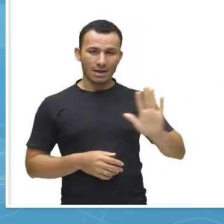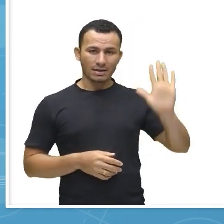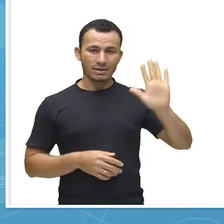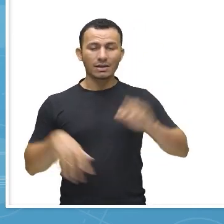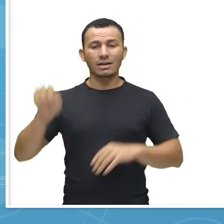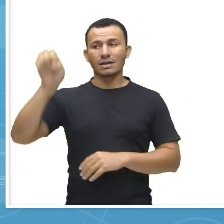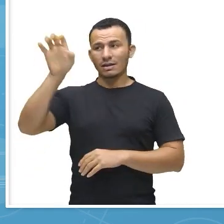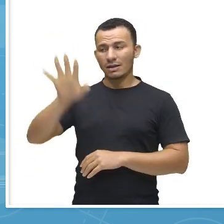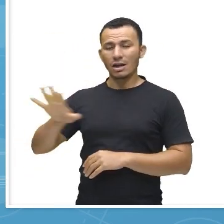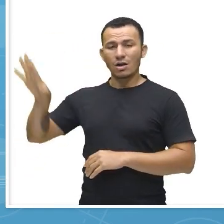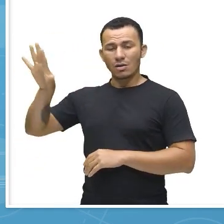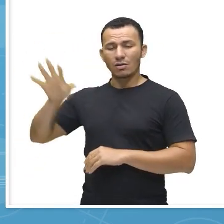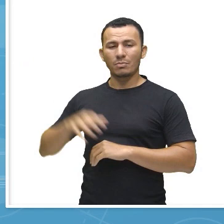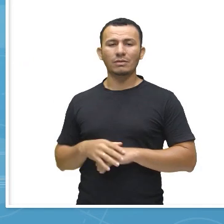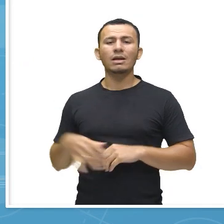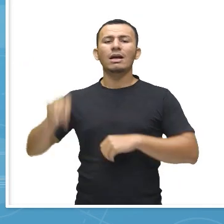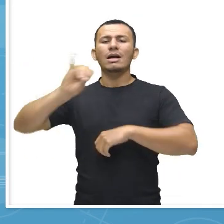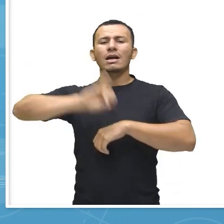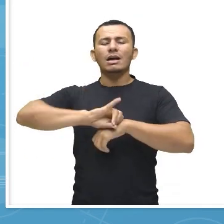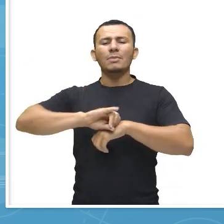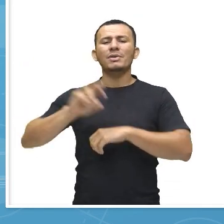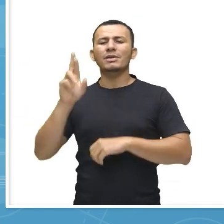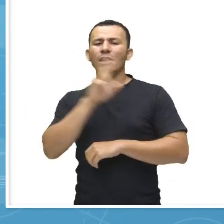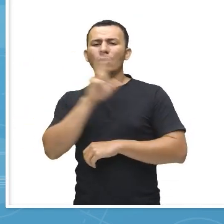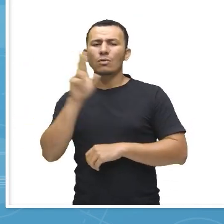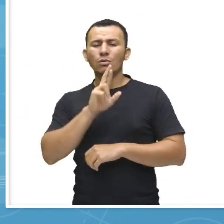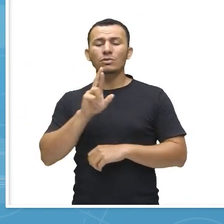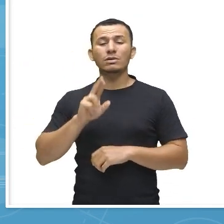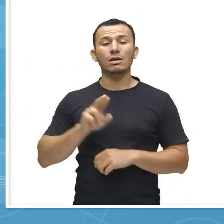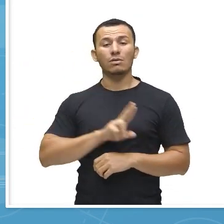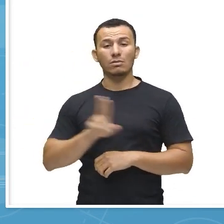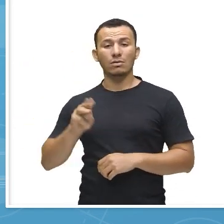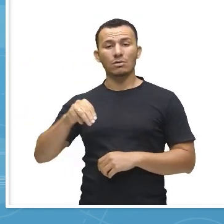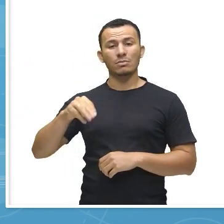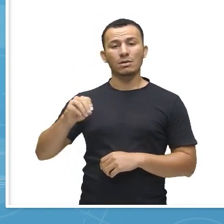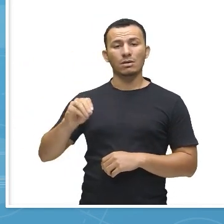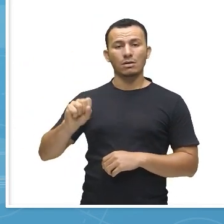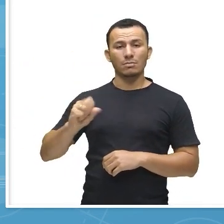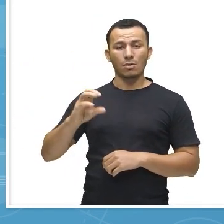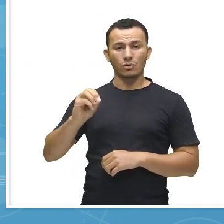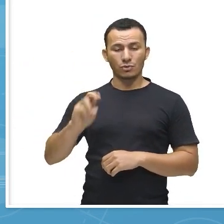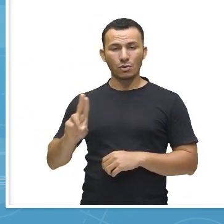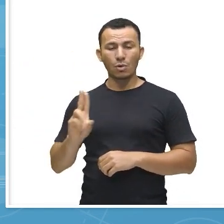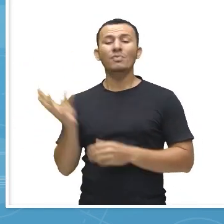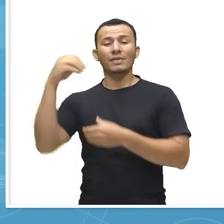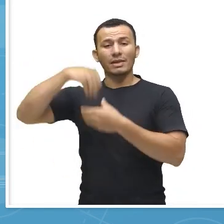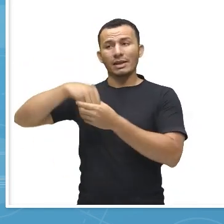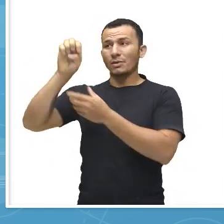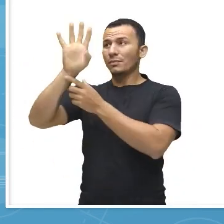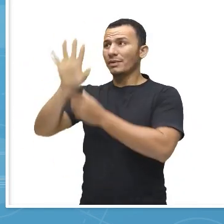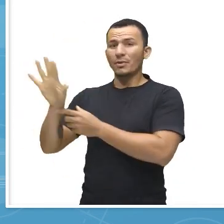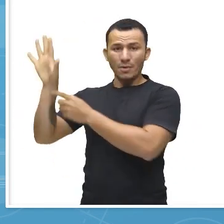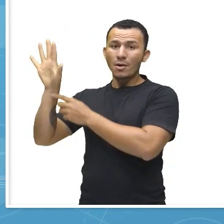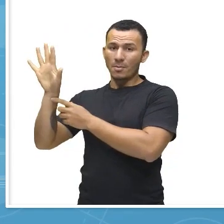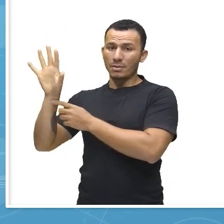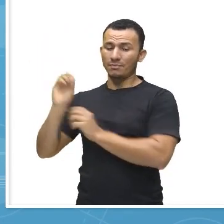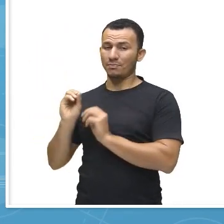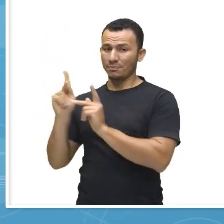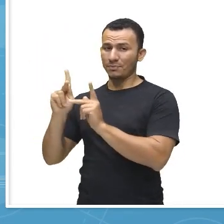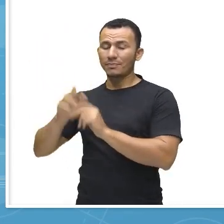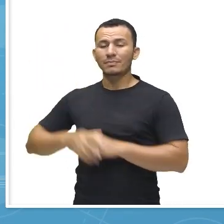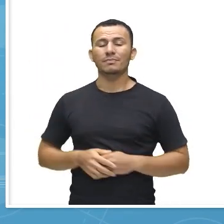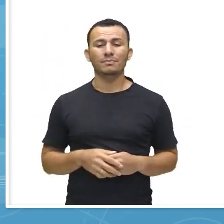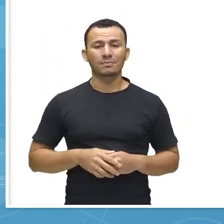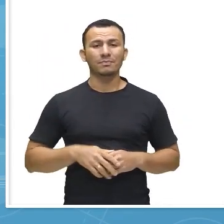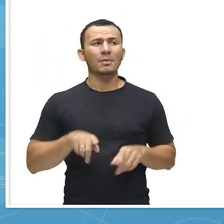A capital da Rússia, a cidade de Moscou, né, ela vai estar localizada dentro da parte europeia. Já a grande